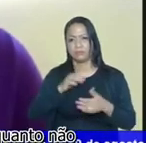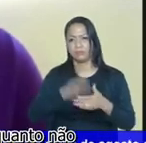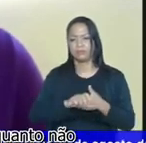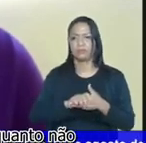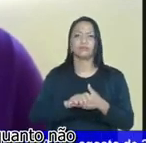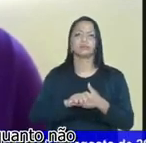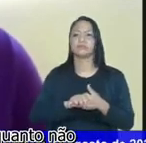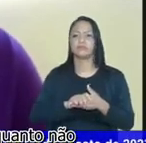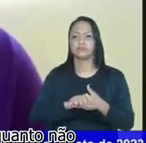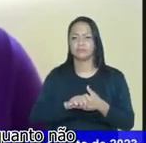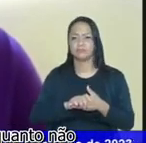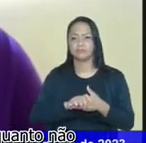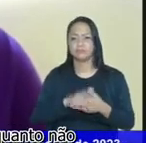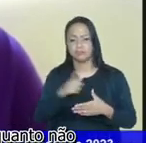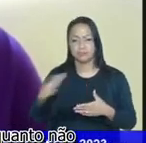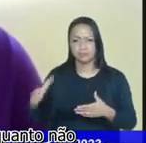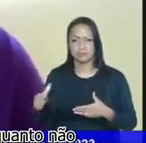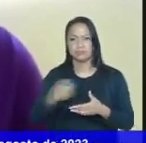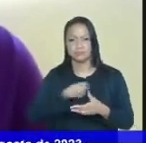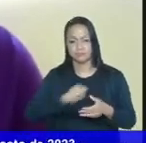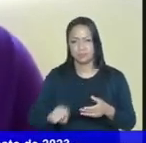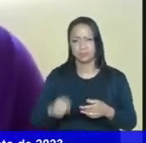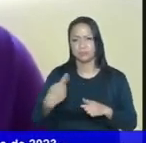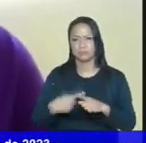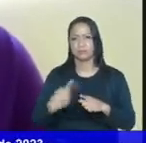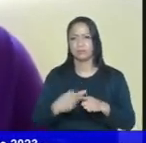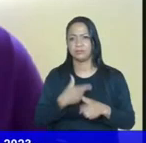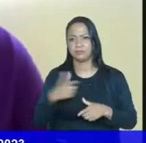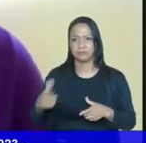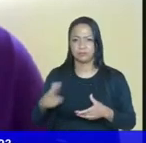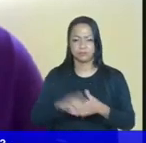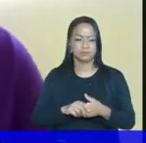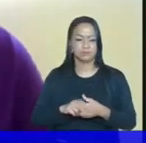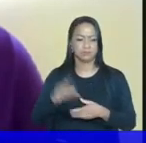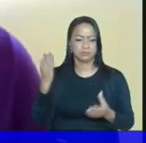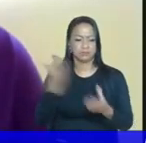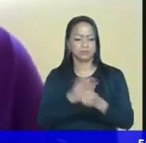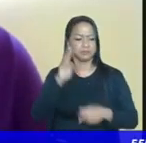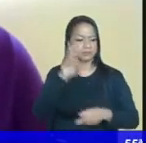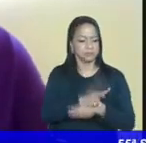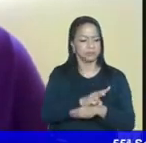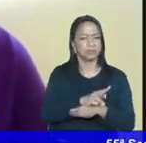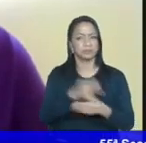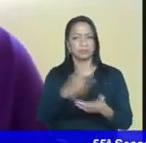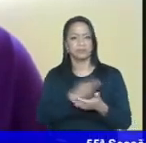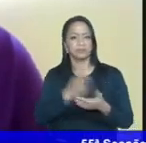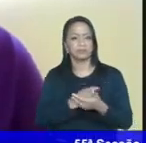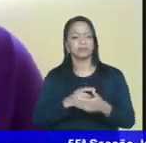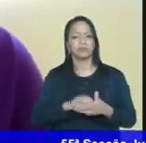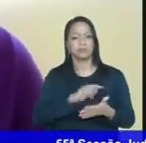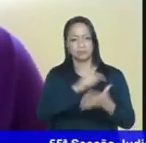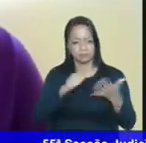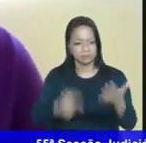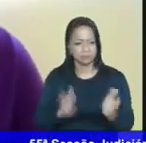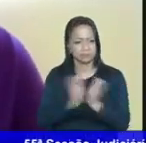existência de nulidade por cerceamento de defesa, porquanto não teria sido intimada acerca das irregularidades que foram indicadas